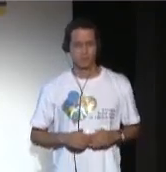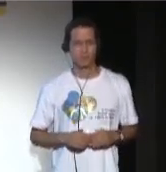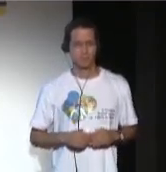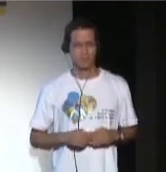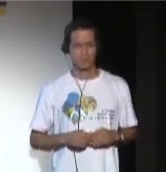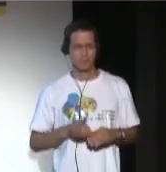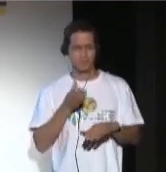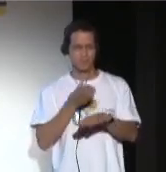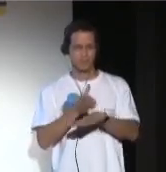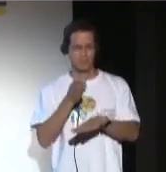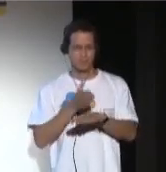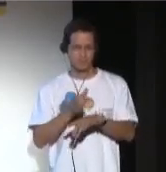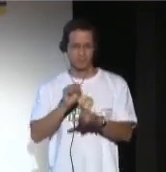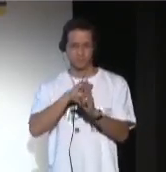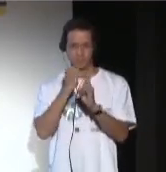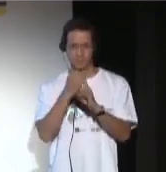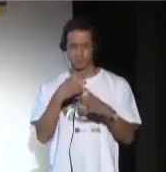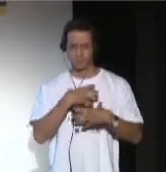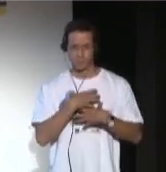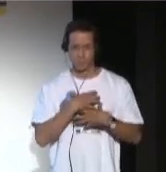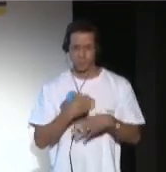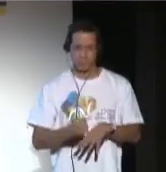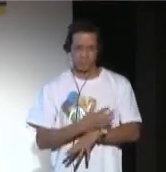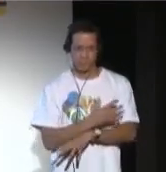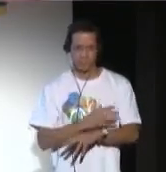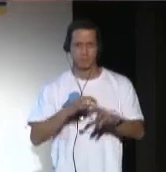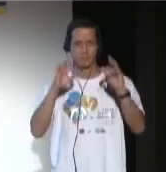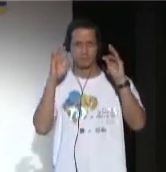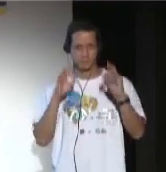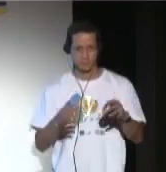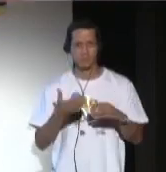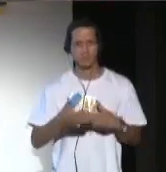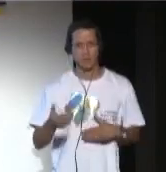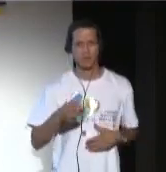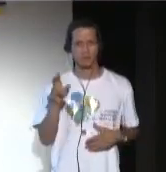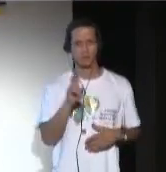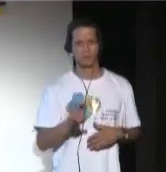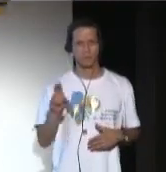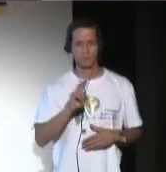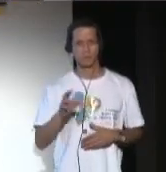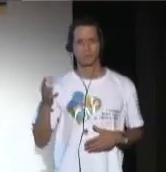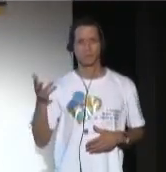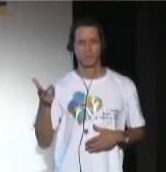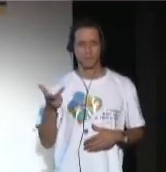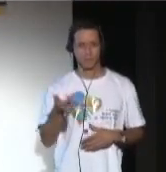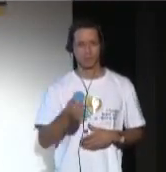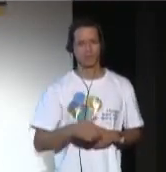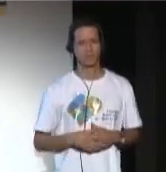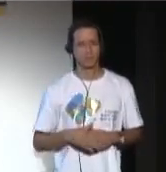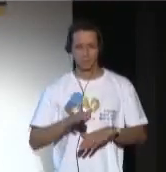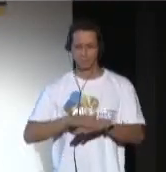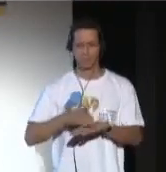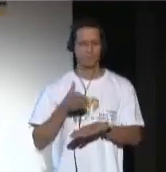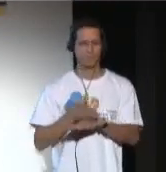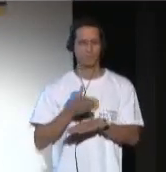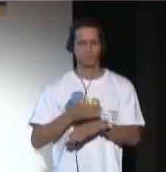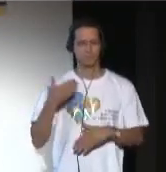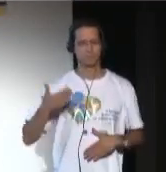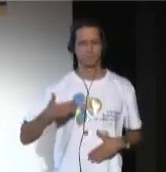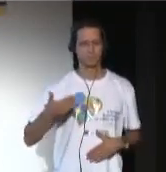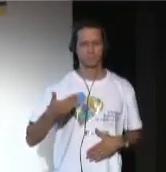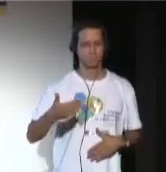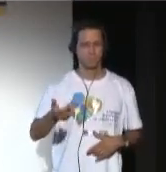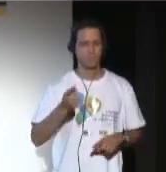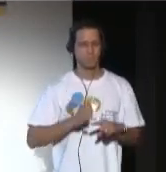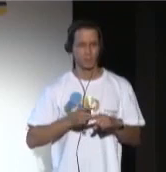nessas intervenções socioemocionais, com certeza você vai usar essas habilidades com mais frequência. Claro, porque você